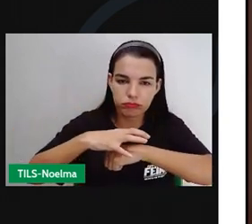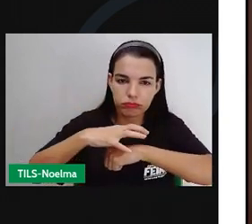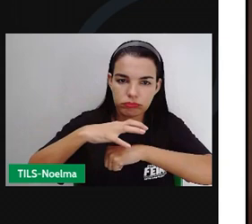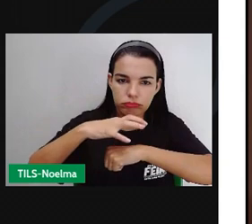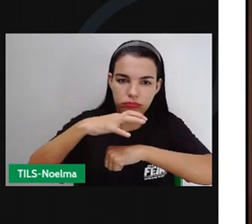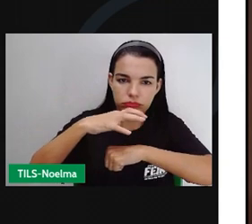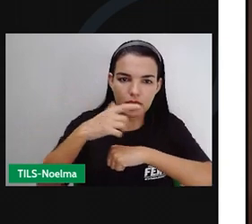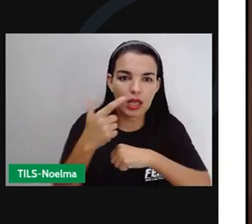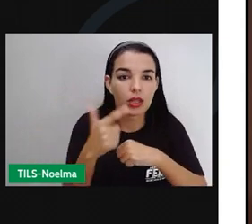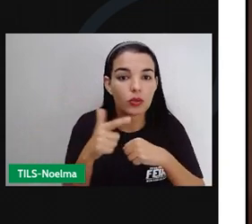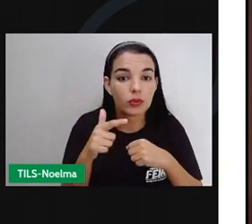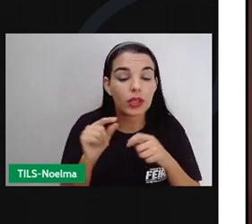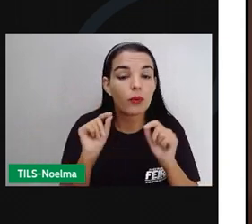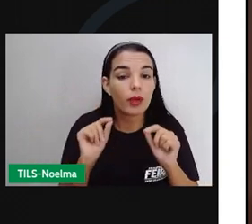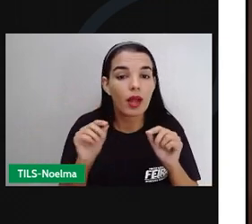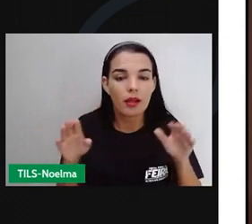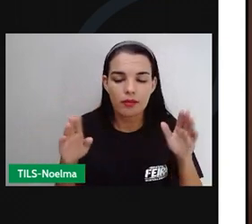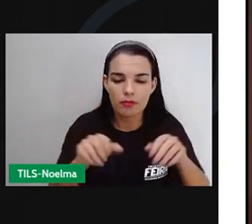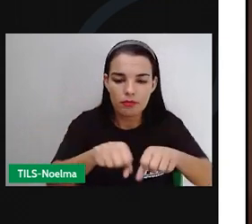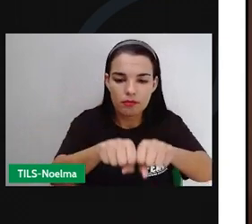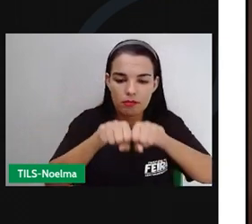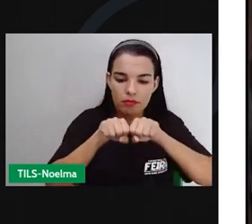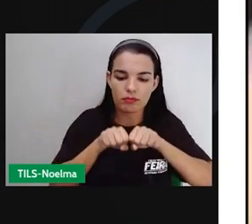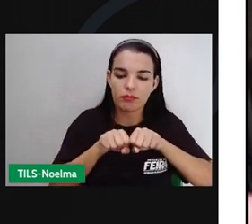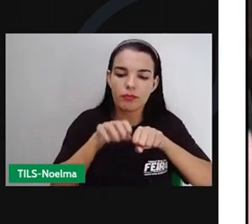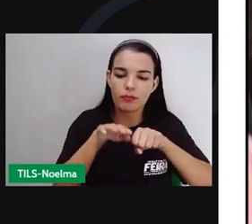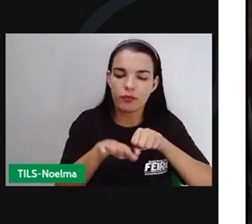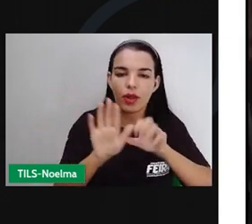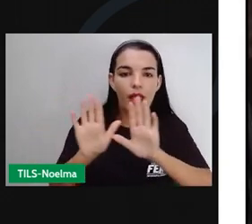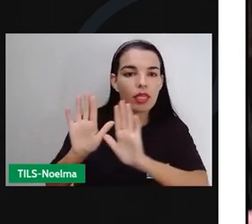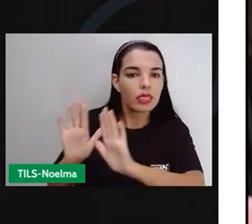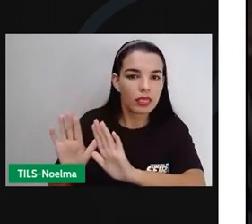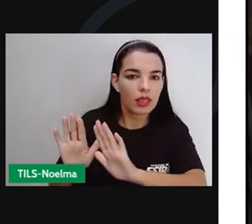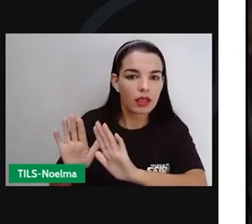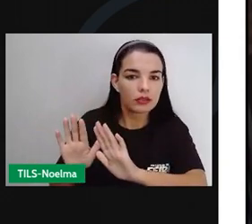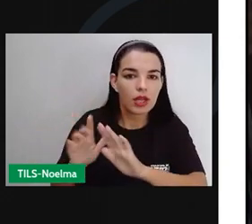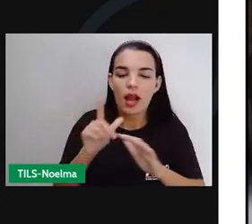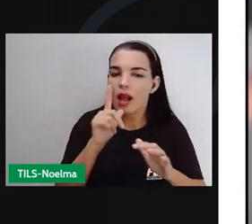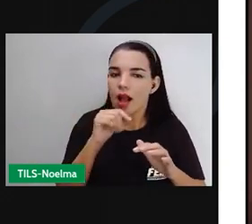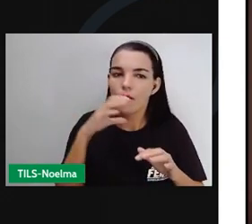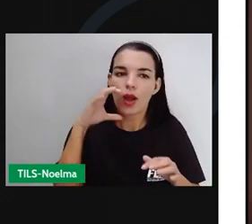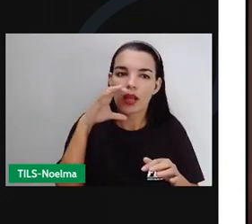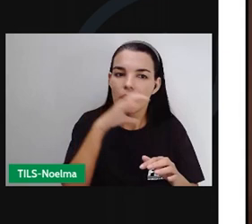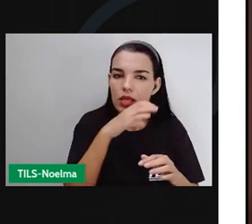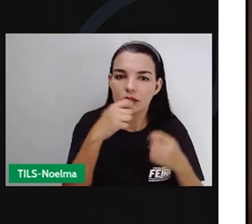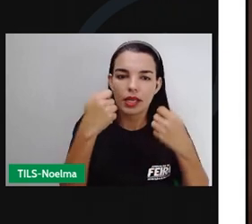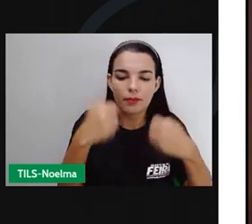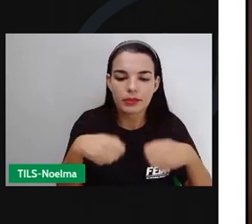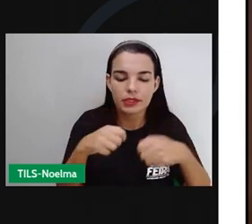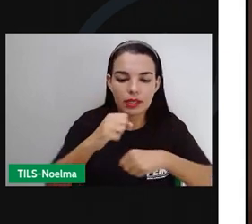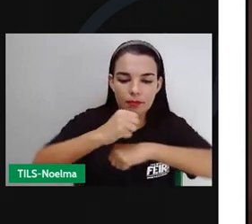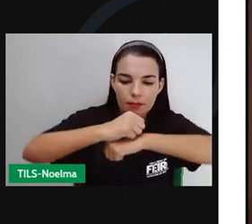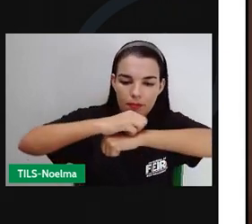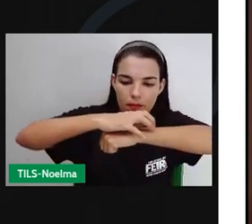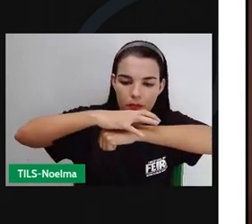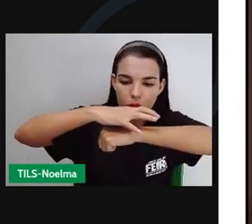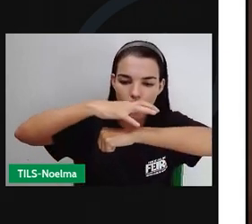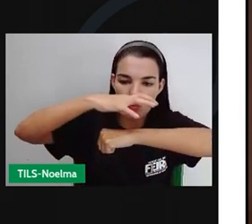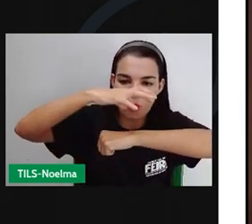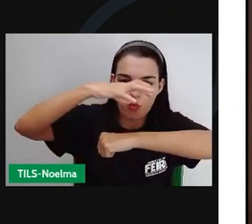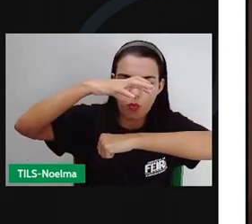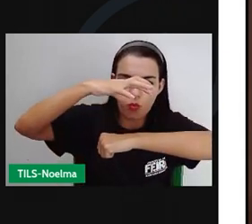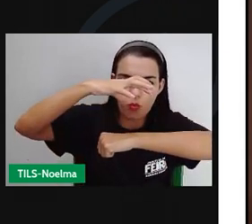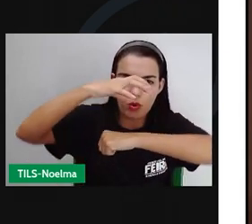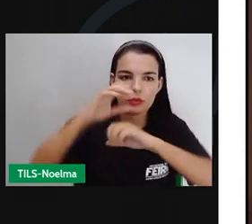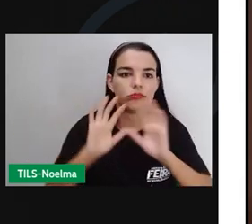cabe no micro-ondas, então eu vou colocar no forno. É só deixar lá. Eu deixo de novo com a água quente para ajudar a crescer. E também uma outra